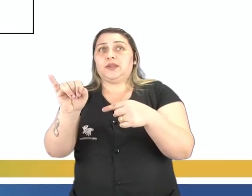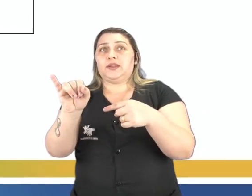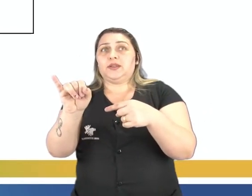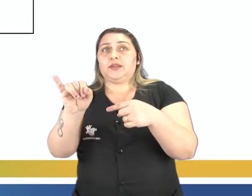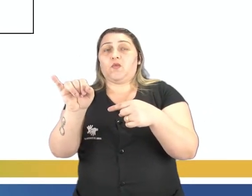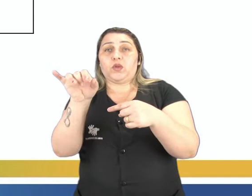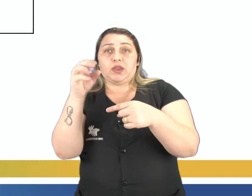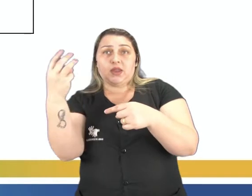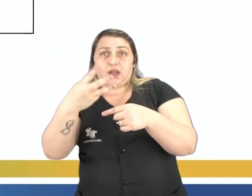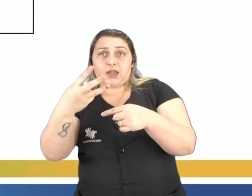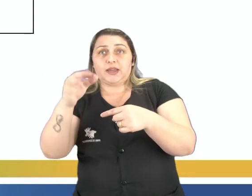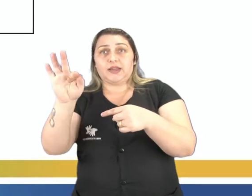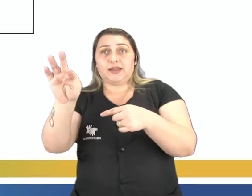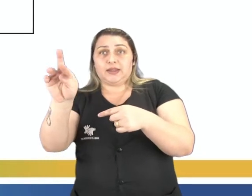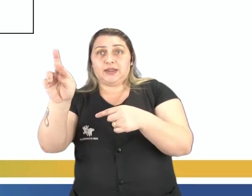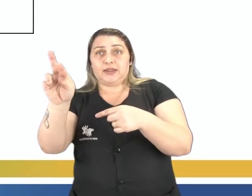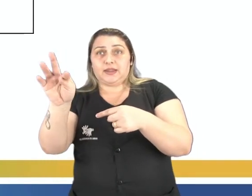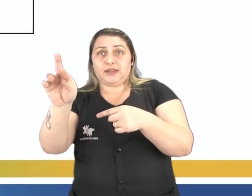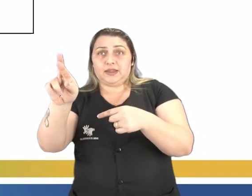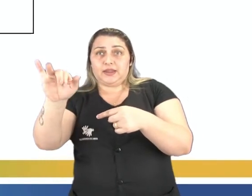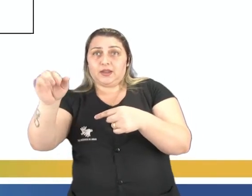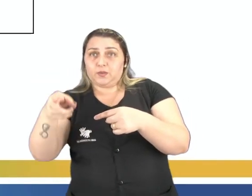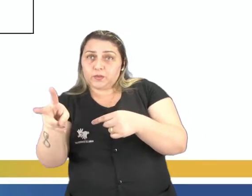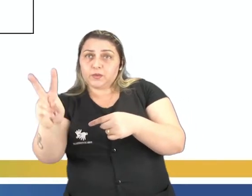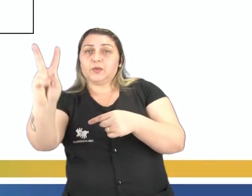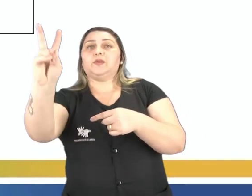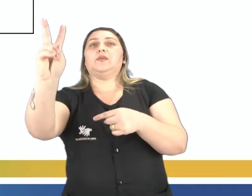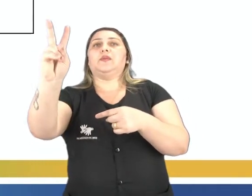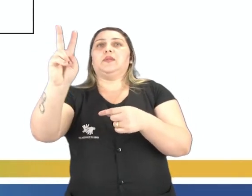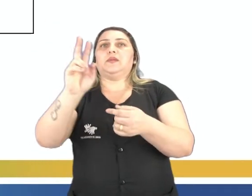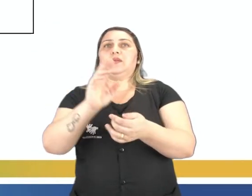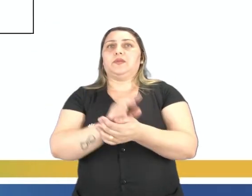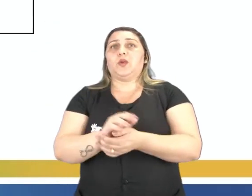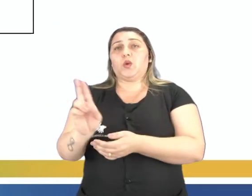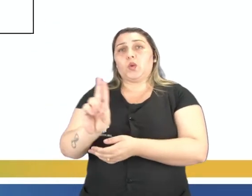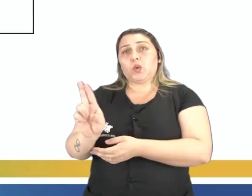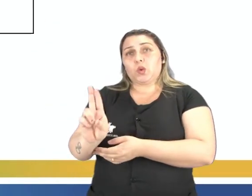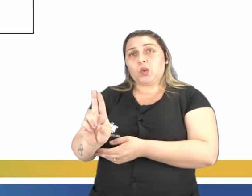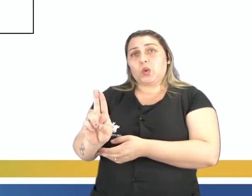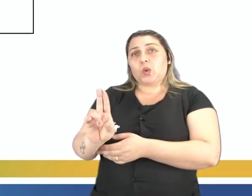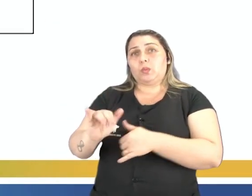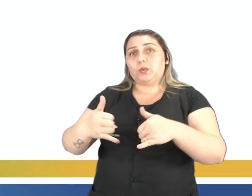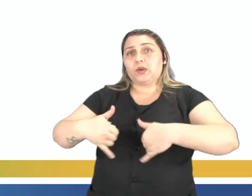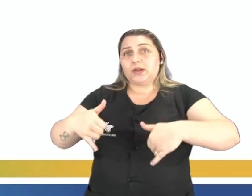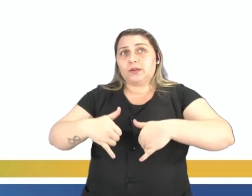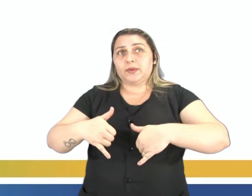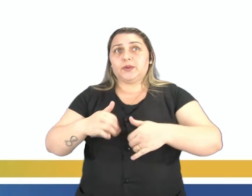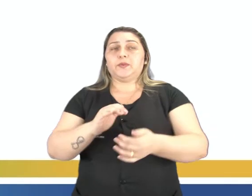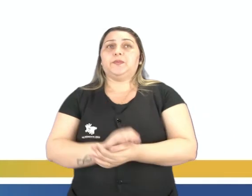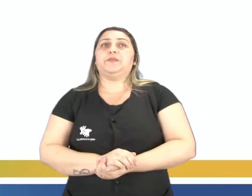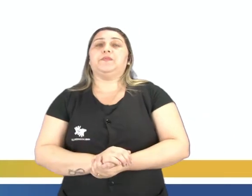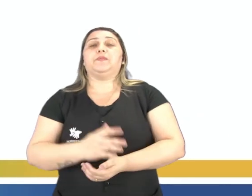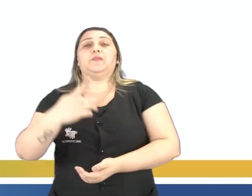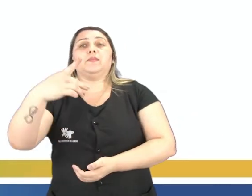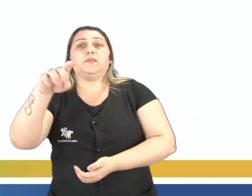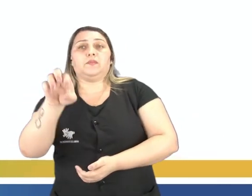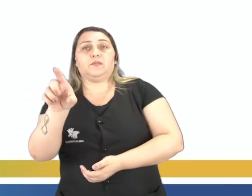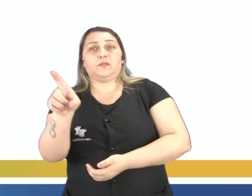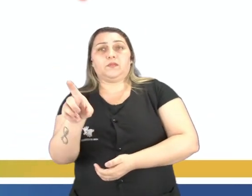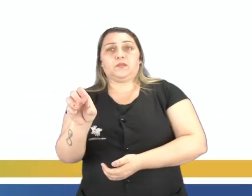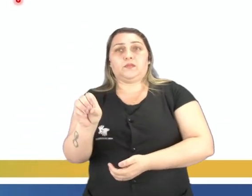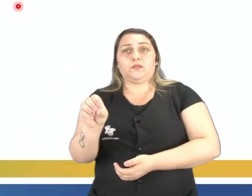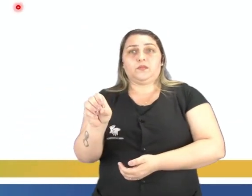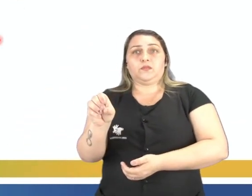aqui 3, tri e assim sucessivamente, e o nome do elemento químico. E